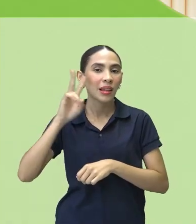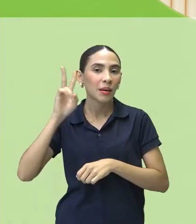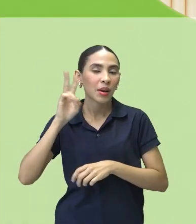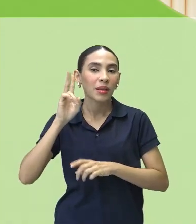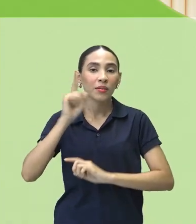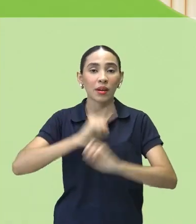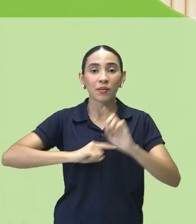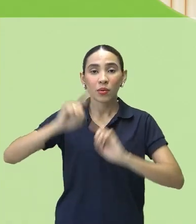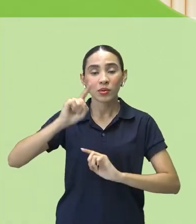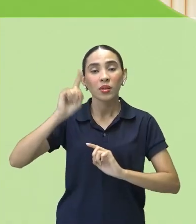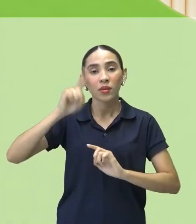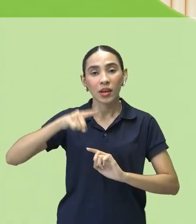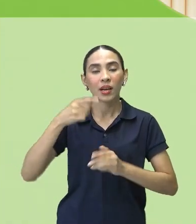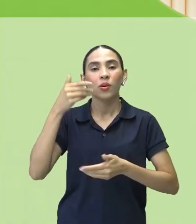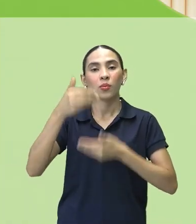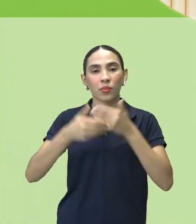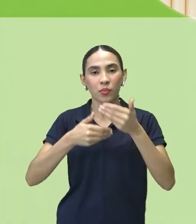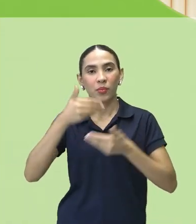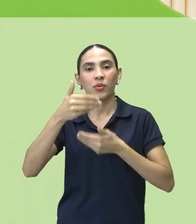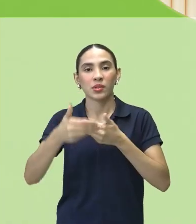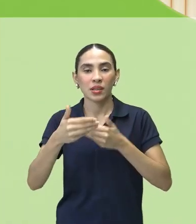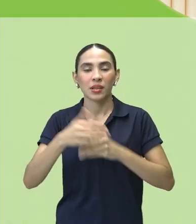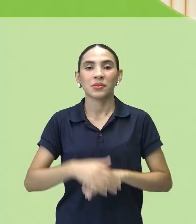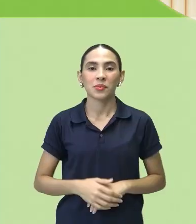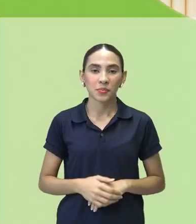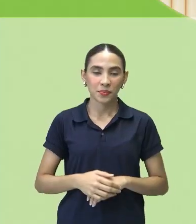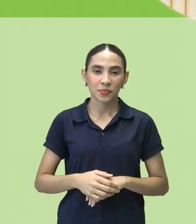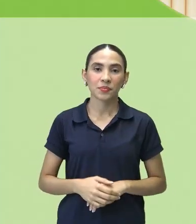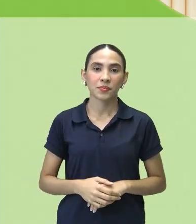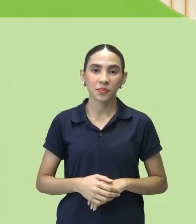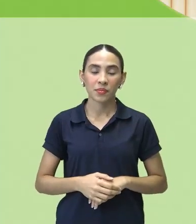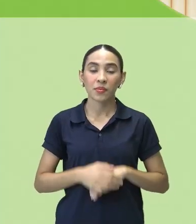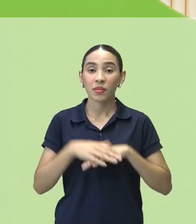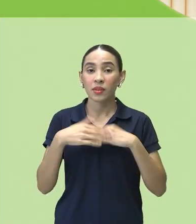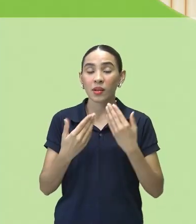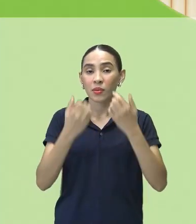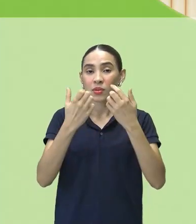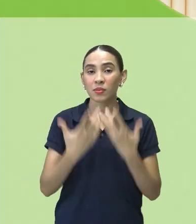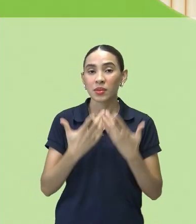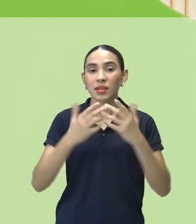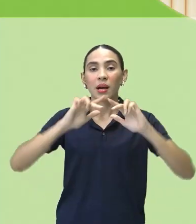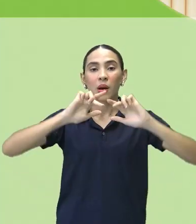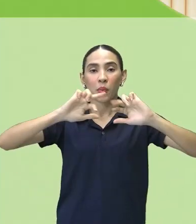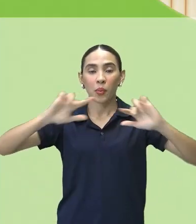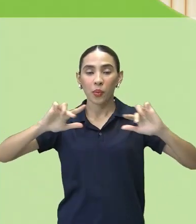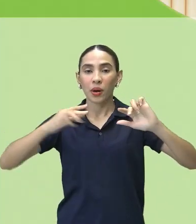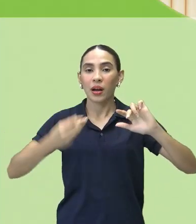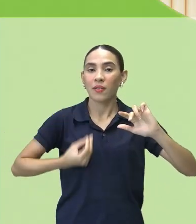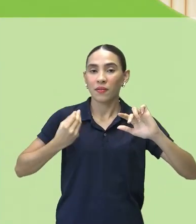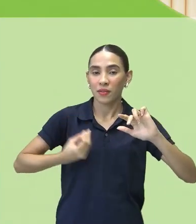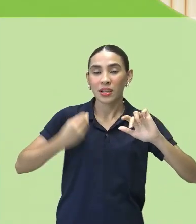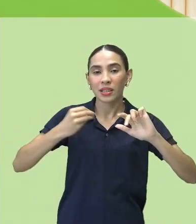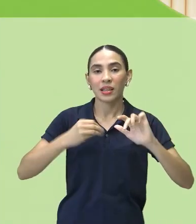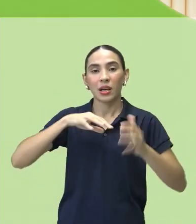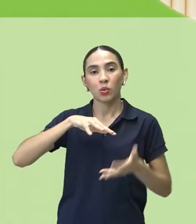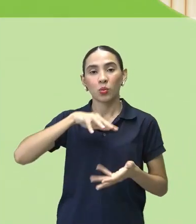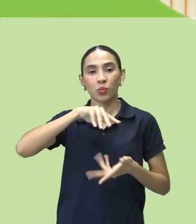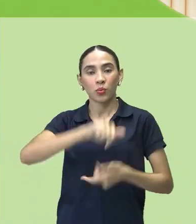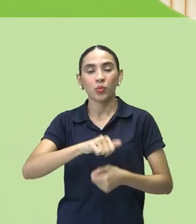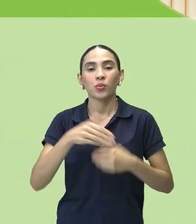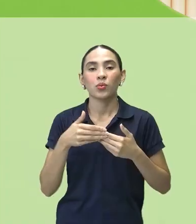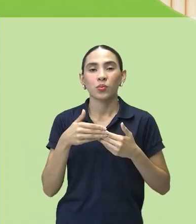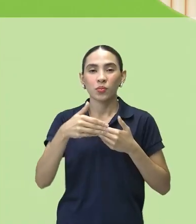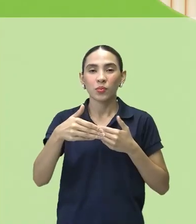um processo, essa evolução aí, ela é um processo que explica a diversidade da vida na Terra,